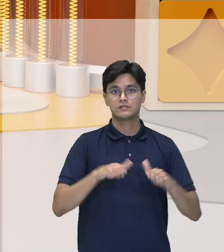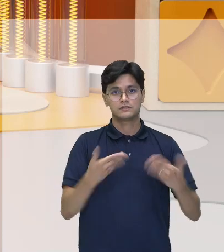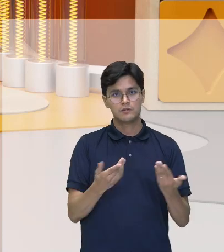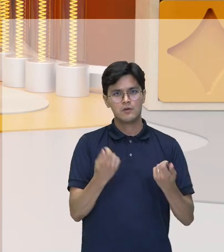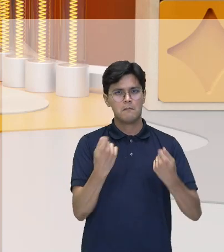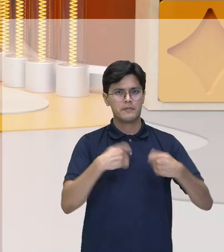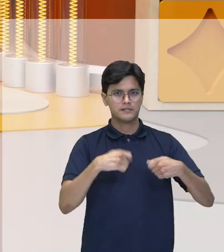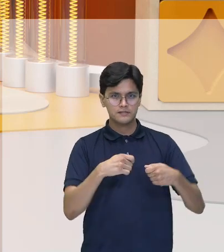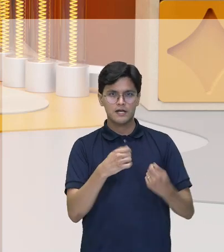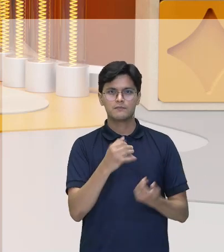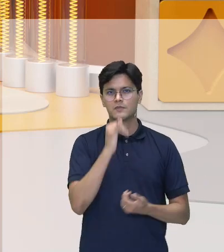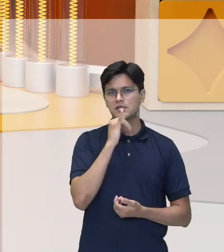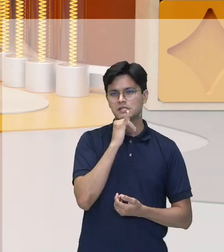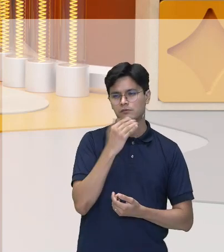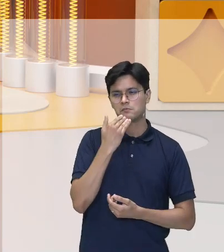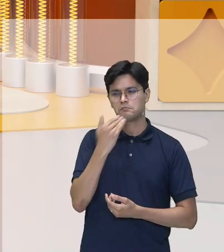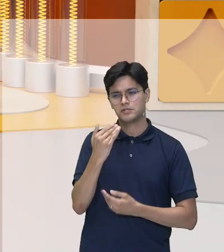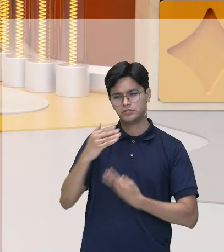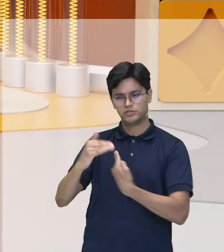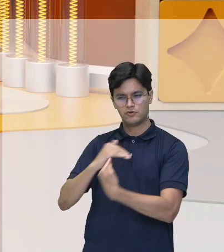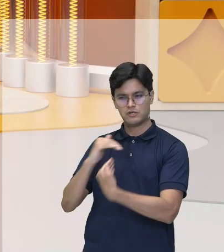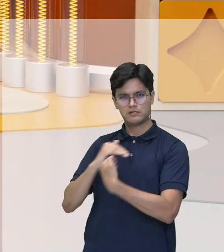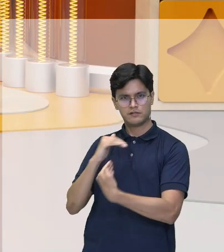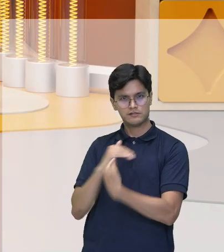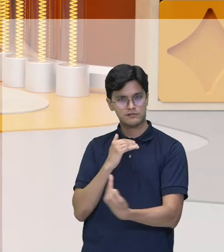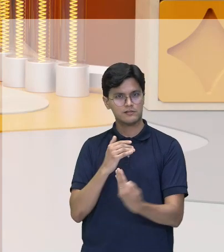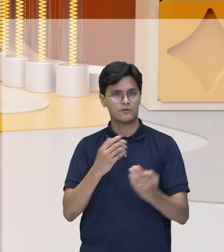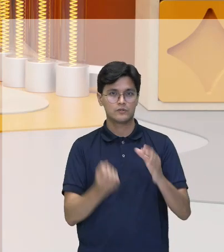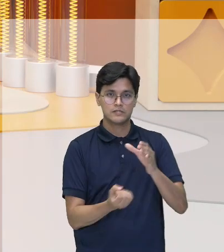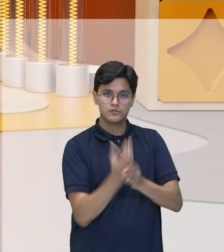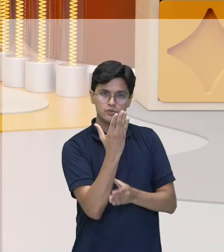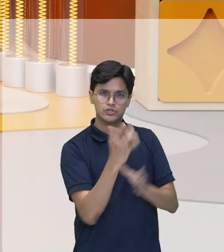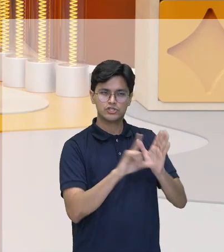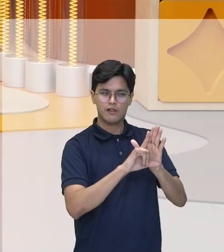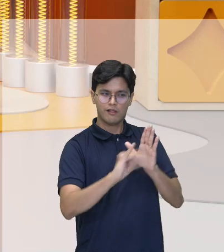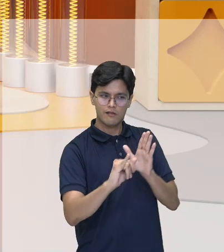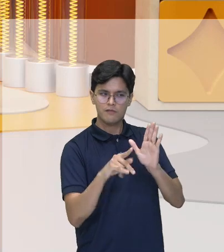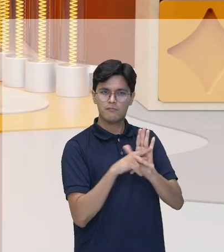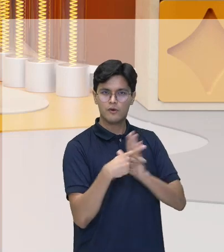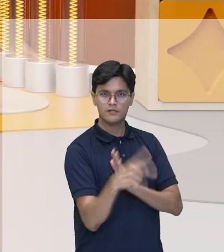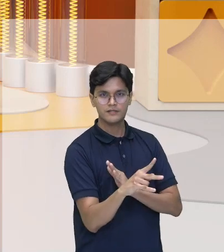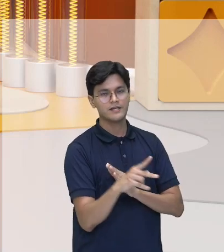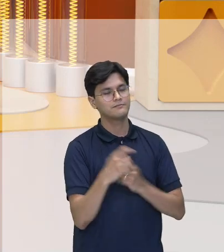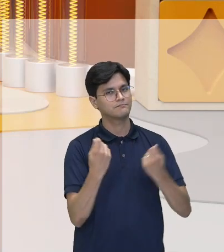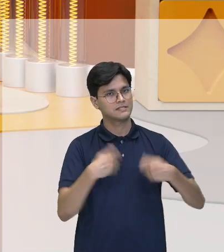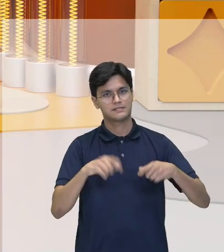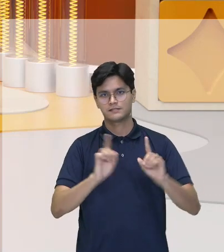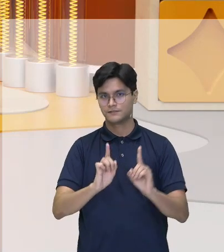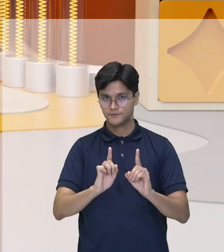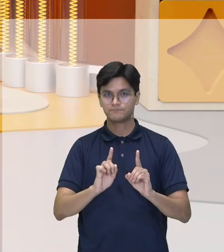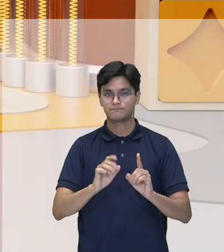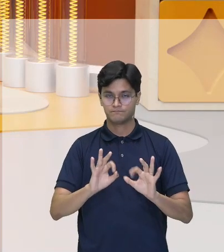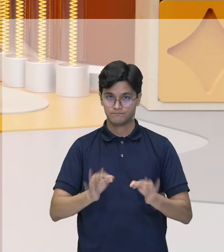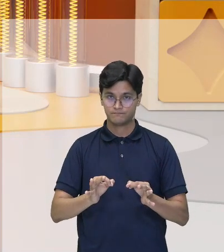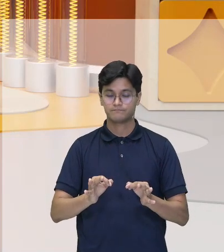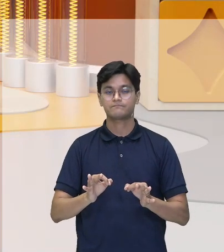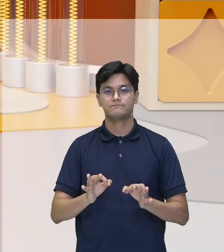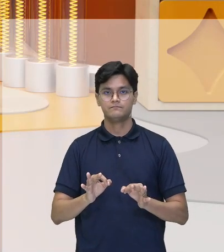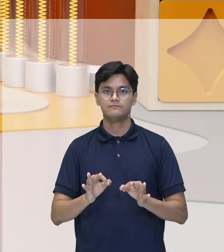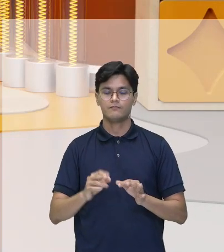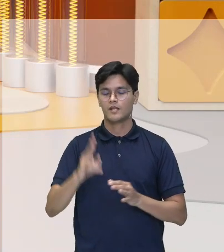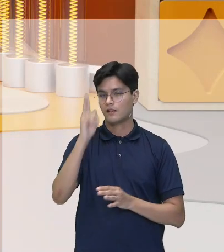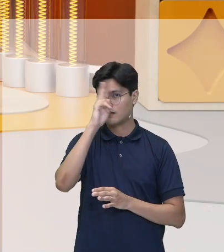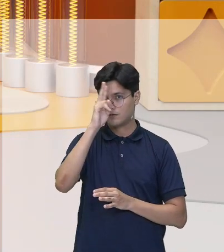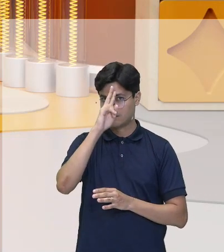burguesia, buscaram consolidar seus territórios e fortalecer a autoridade central. Isso envolveu